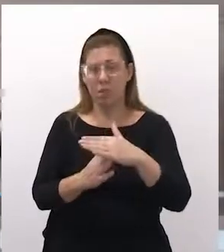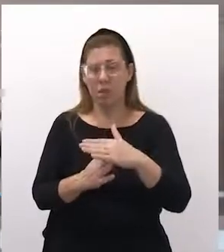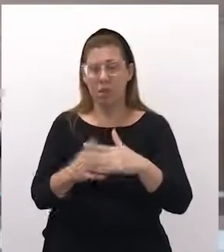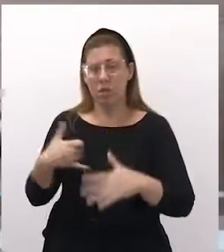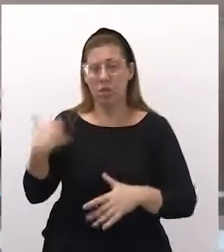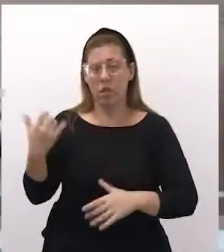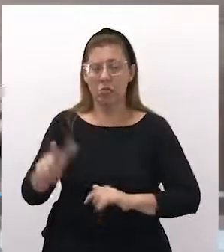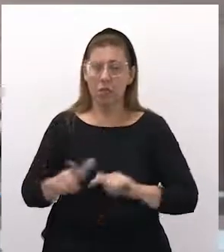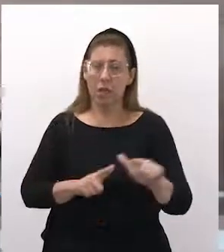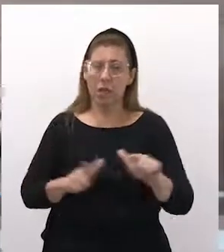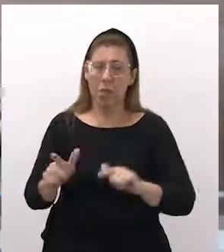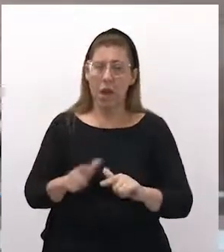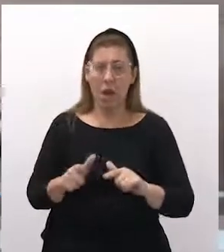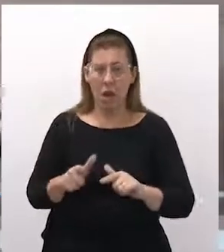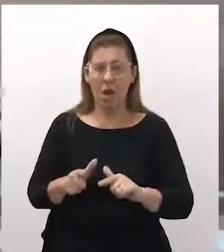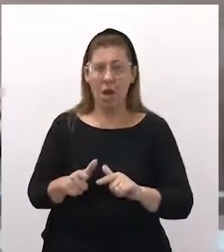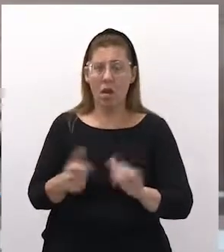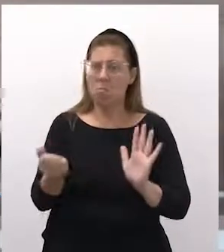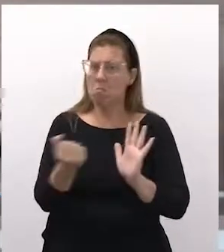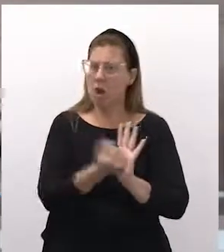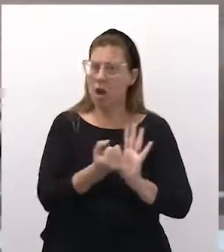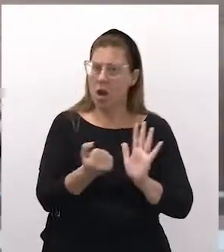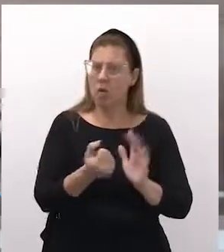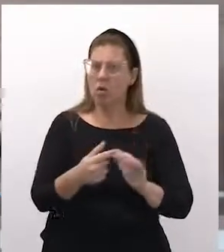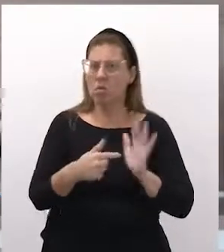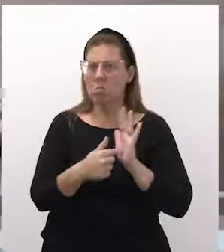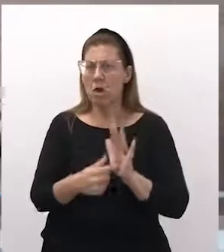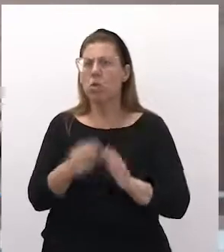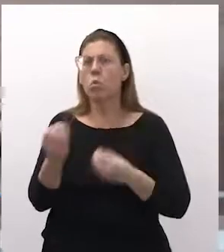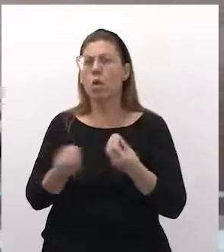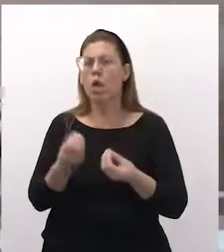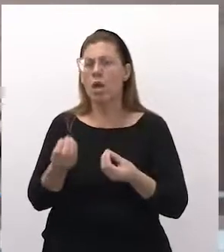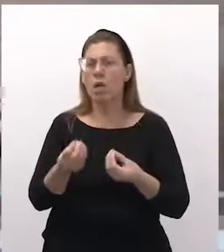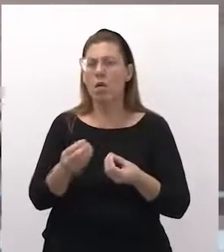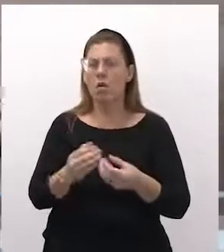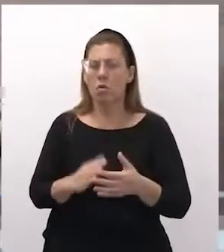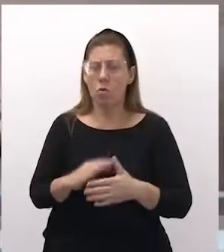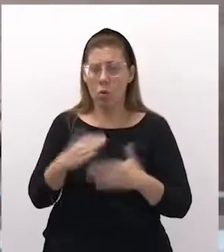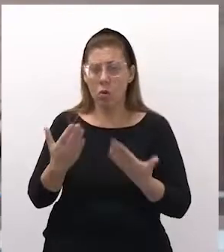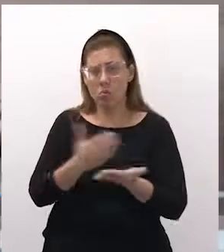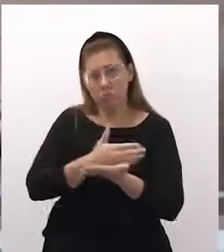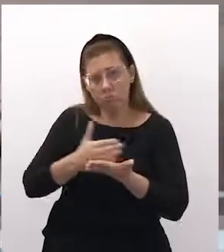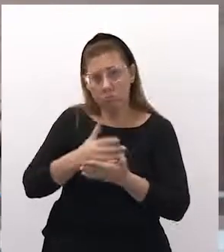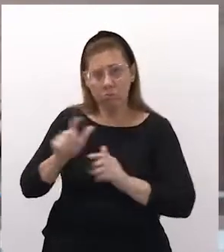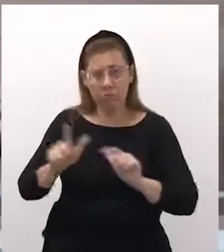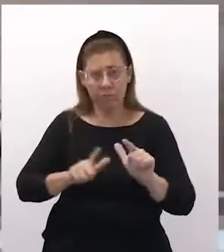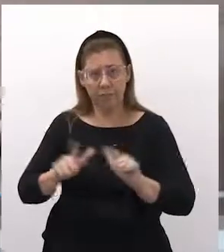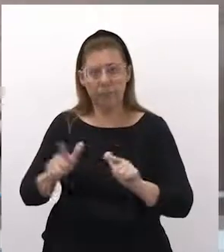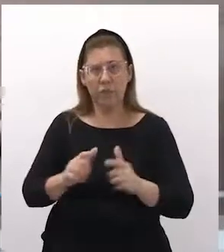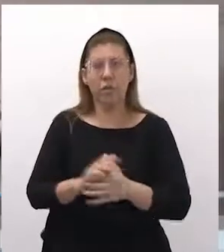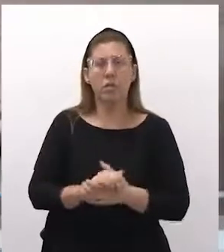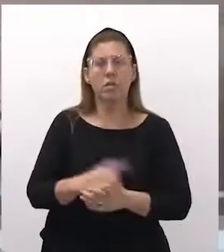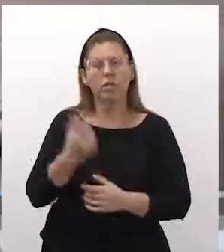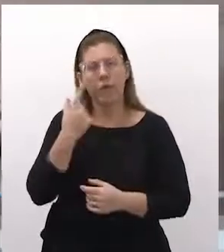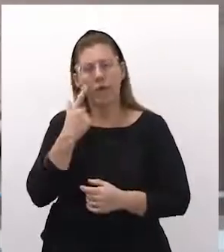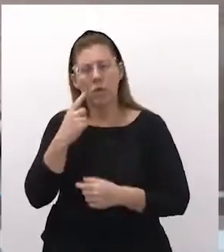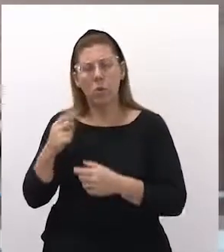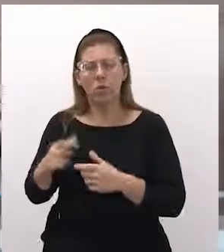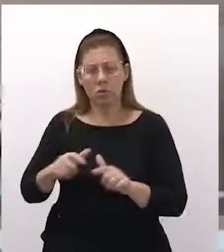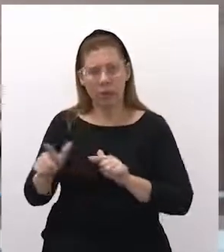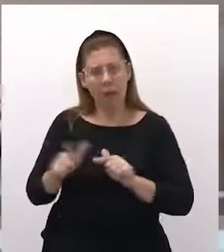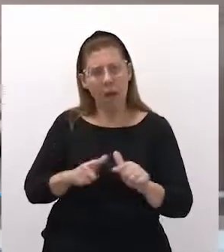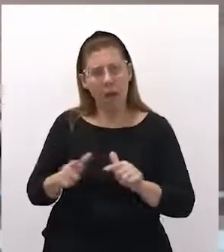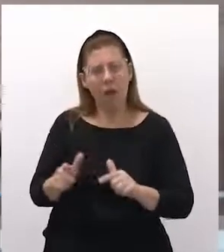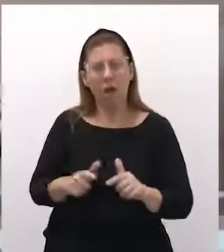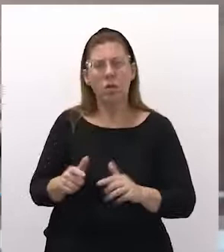trabalho, ele é um marcador que ele vai delimitar isso, né? Vejam que que o trabalho, na maioria